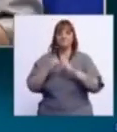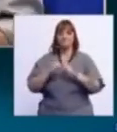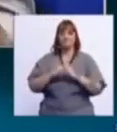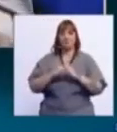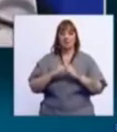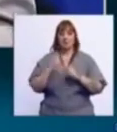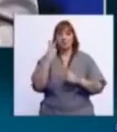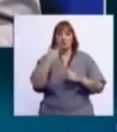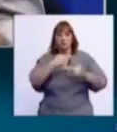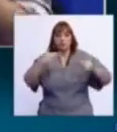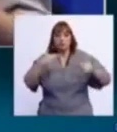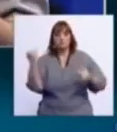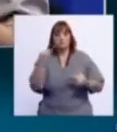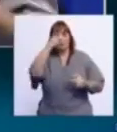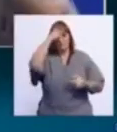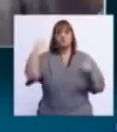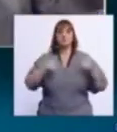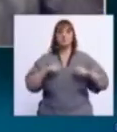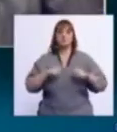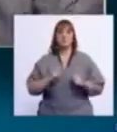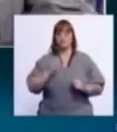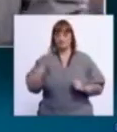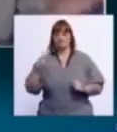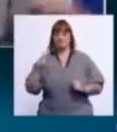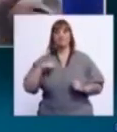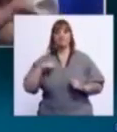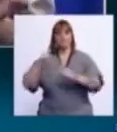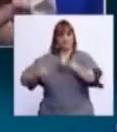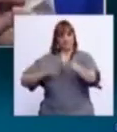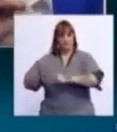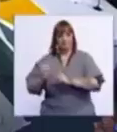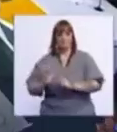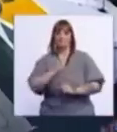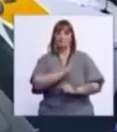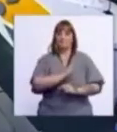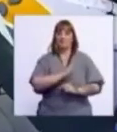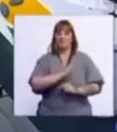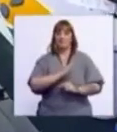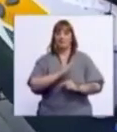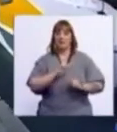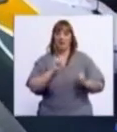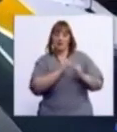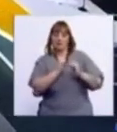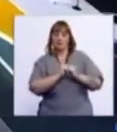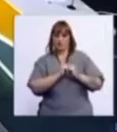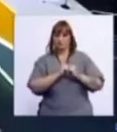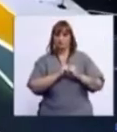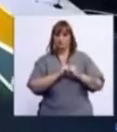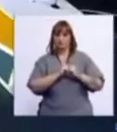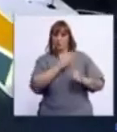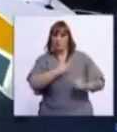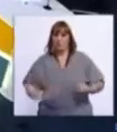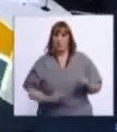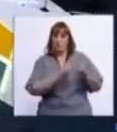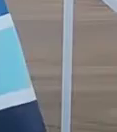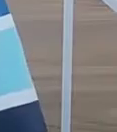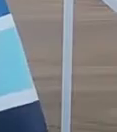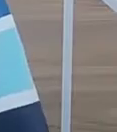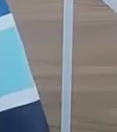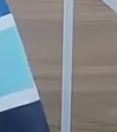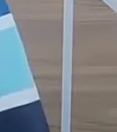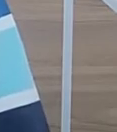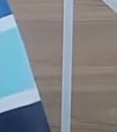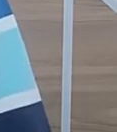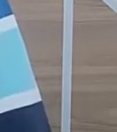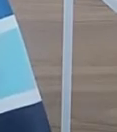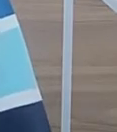duas necessidades das pessoas. De um lado, gera-se emprego. Do outro lado, serviço público de qualidade que o nosso povo precisa. Com